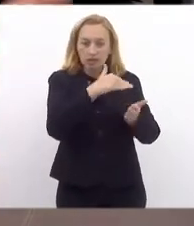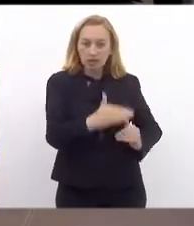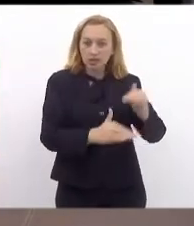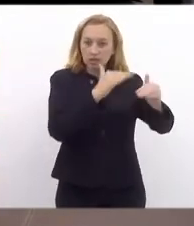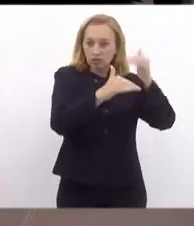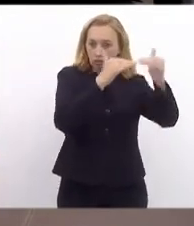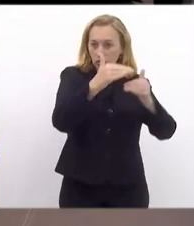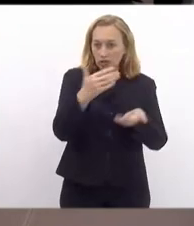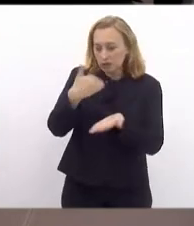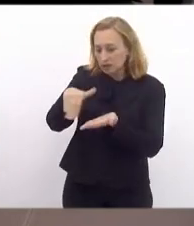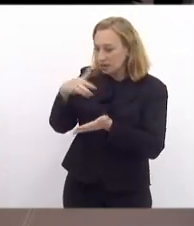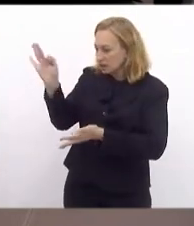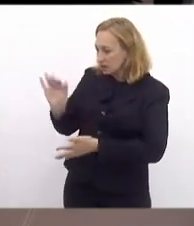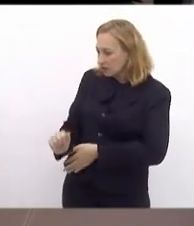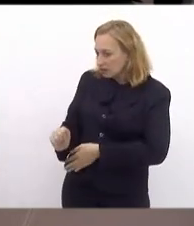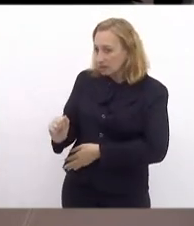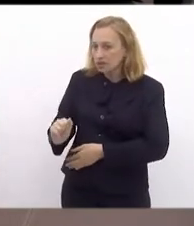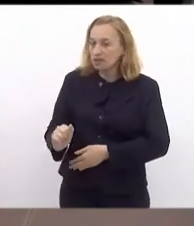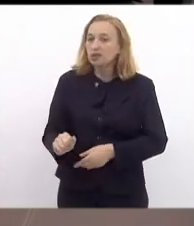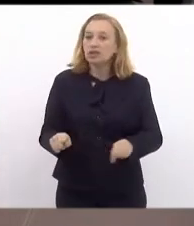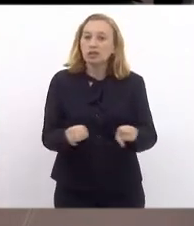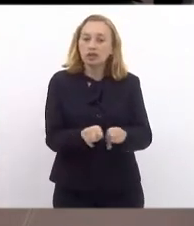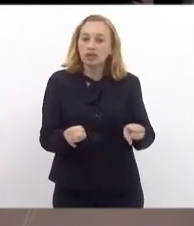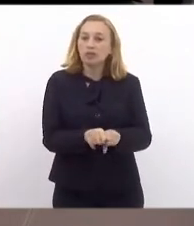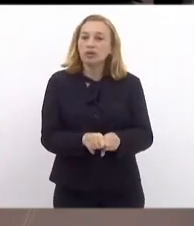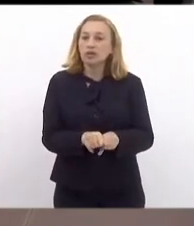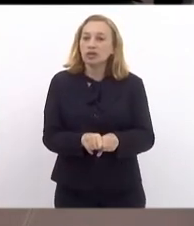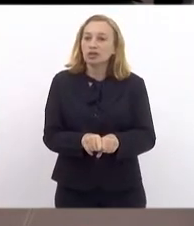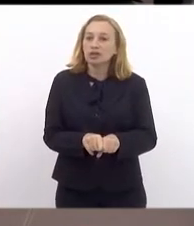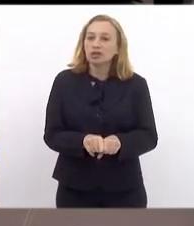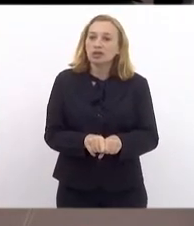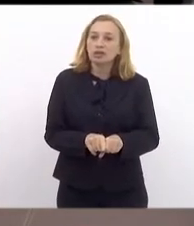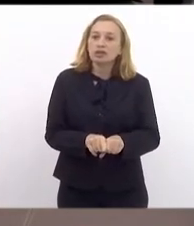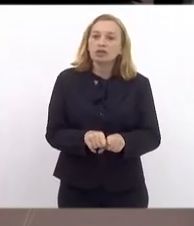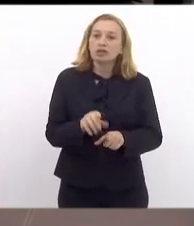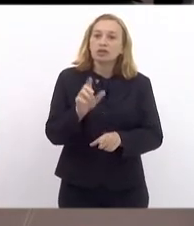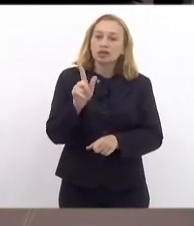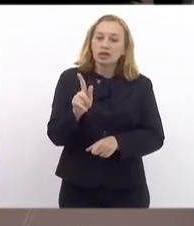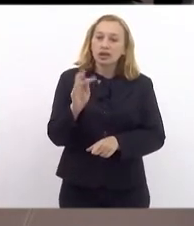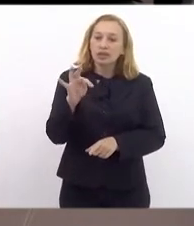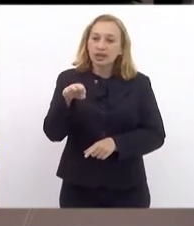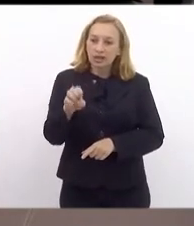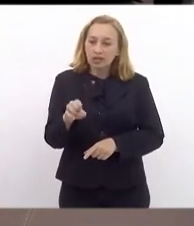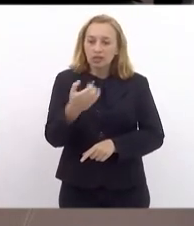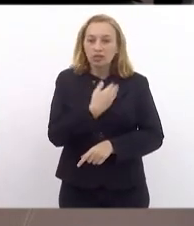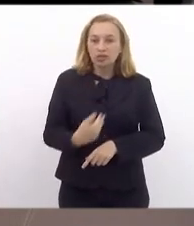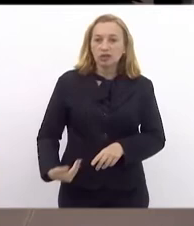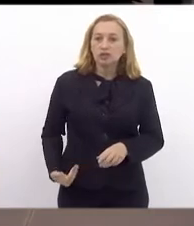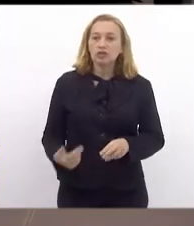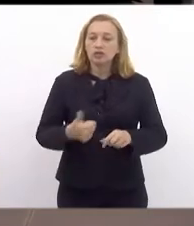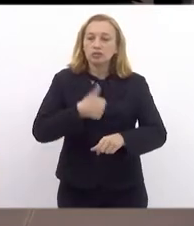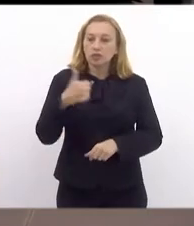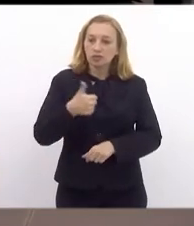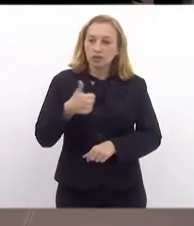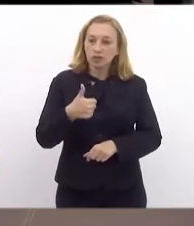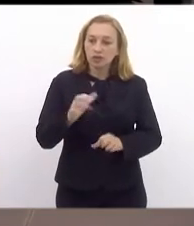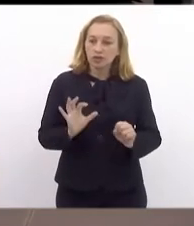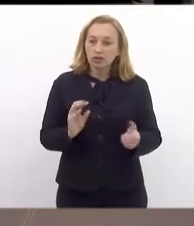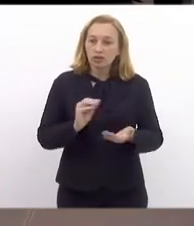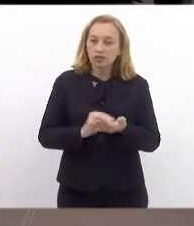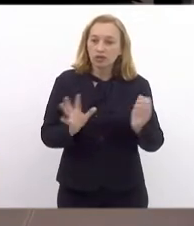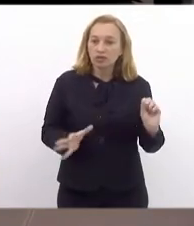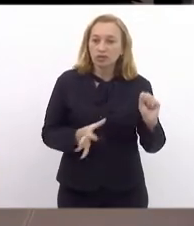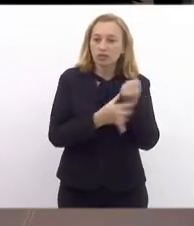desenvolvimento secretaria de fazenda e também é o gabinete do governador primeiro por conta da possível e segurança